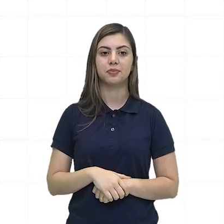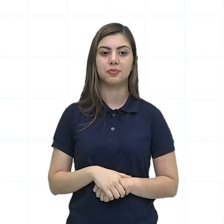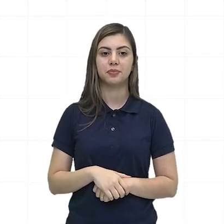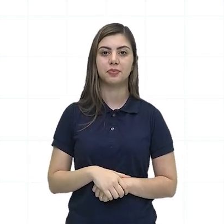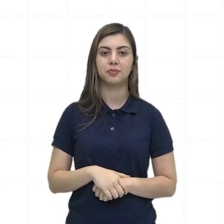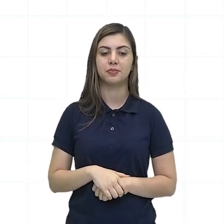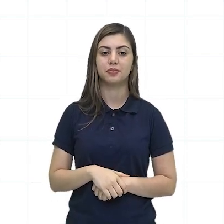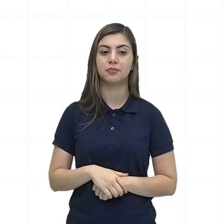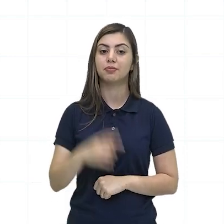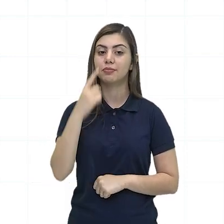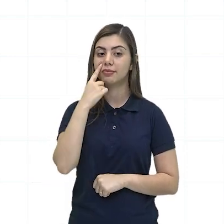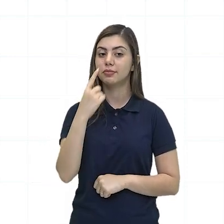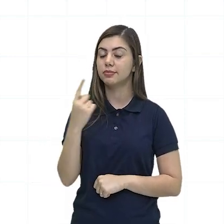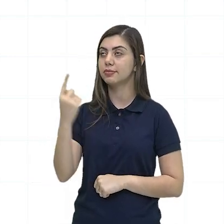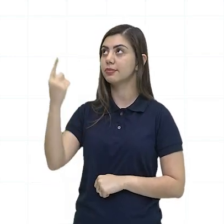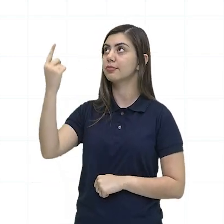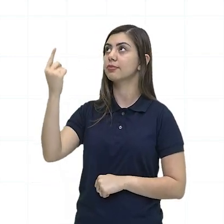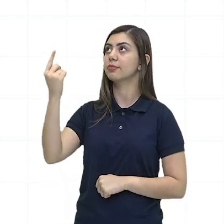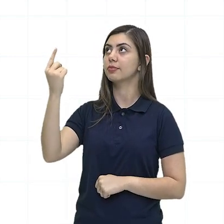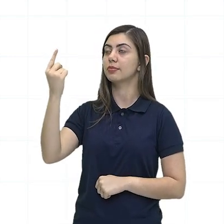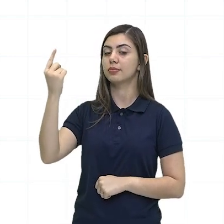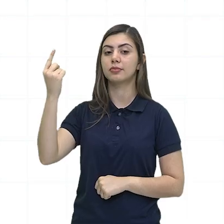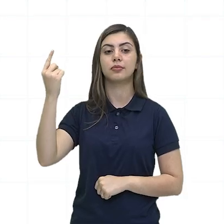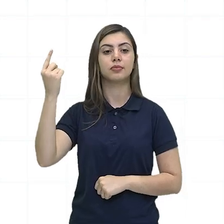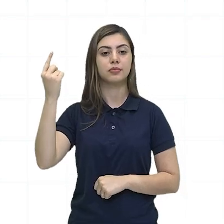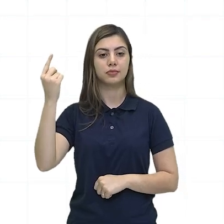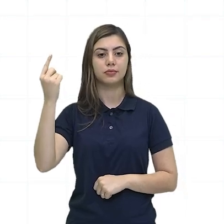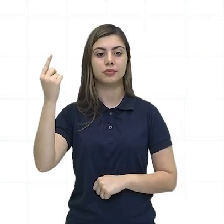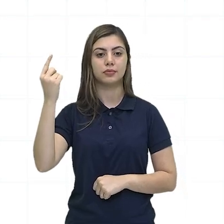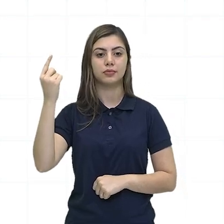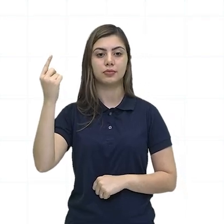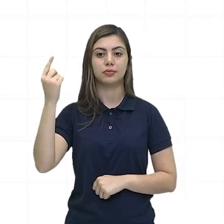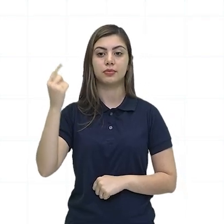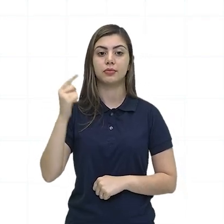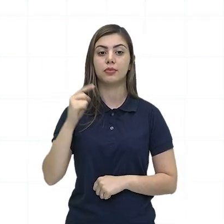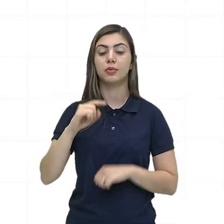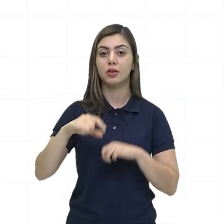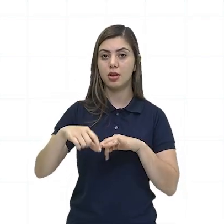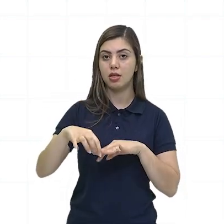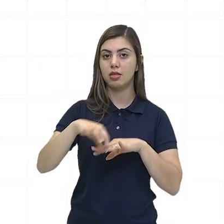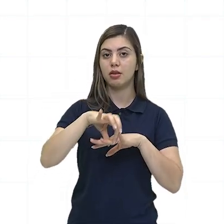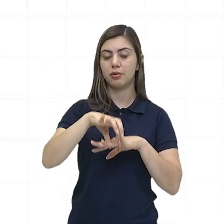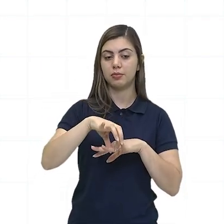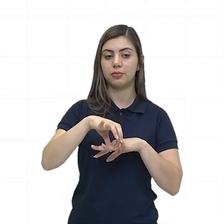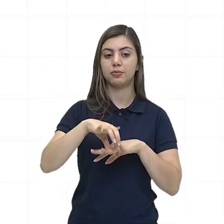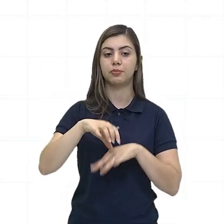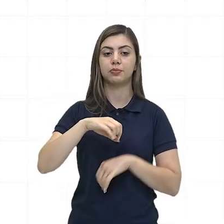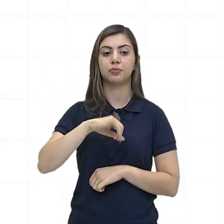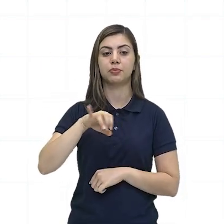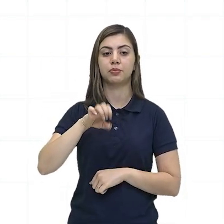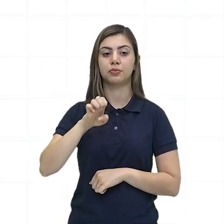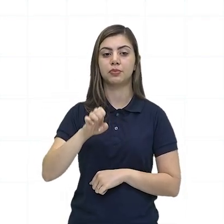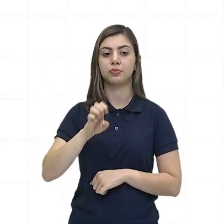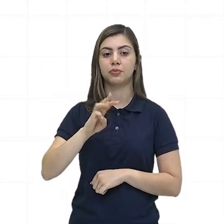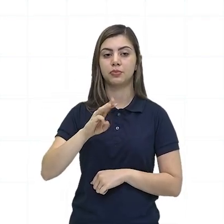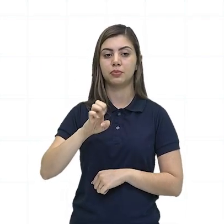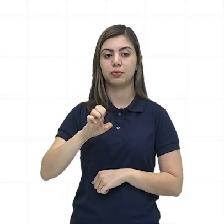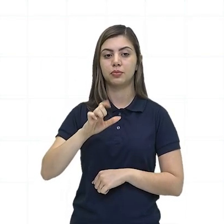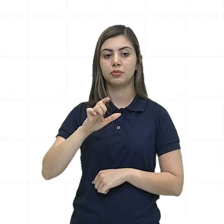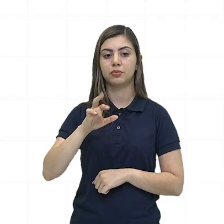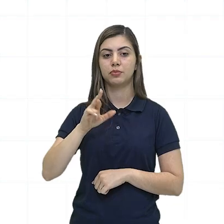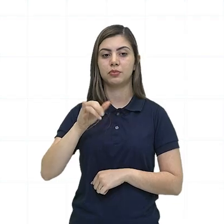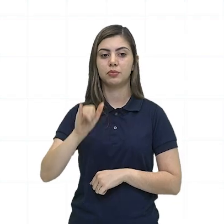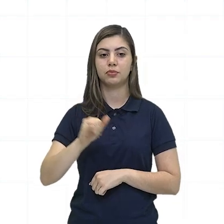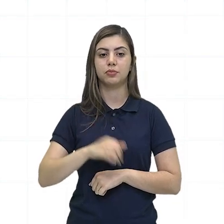Então, aqui nós temos rings, rings, que são anéis, rings. Vamos